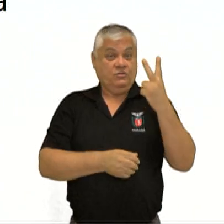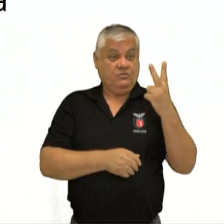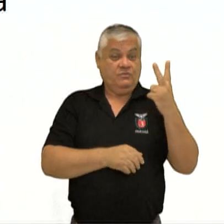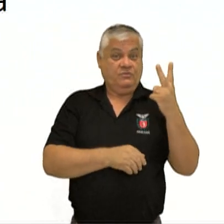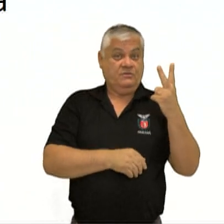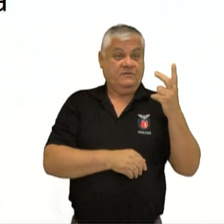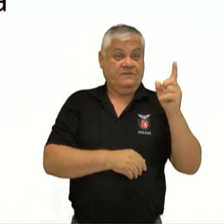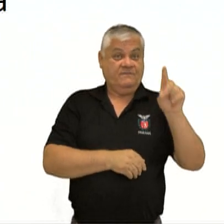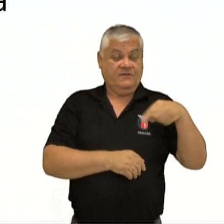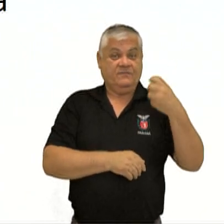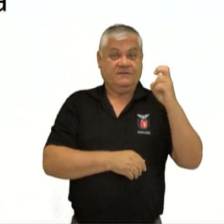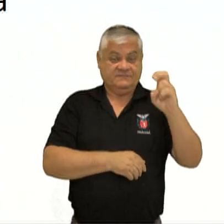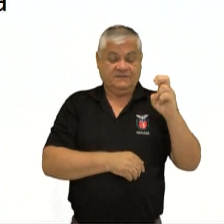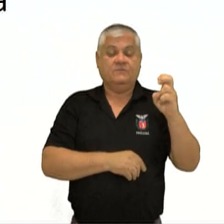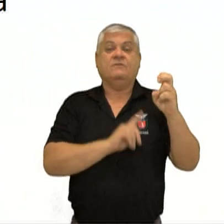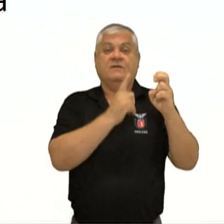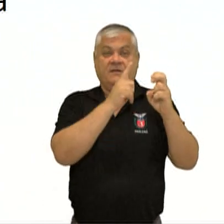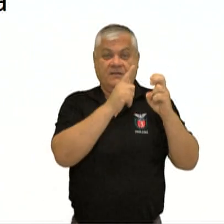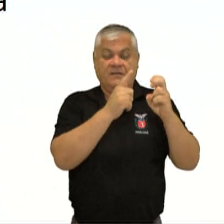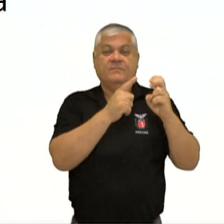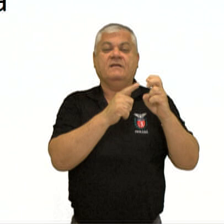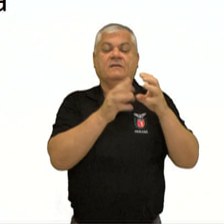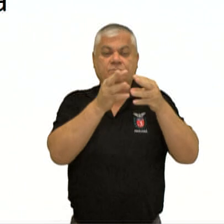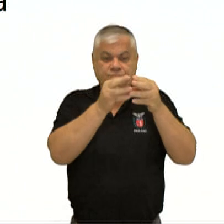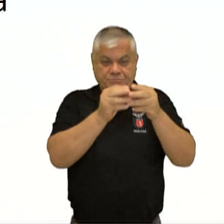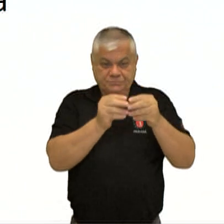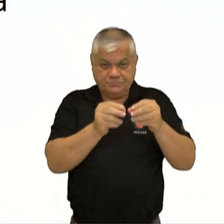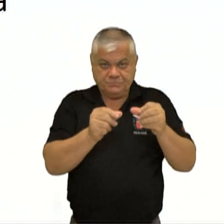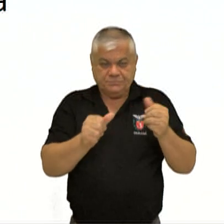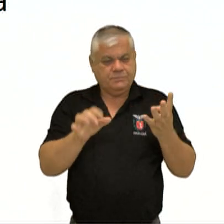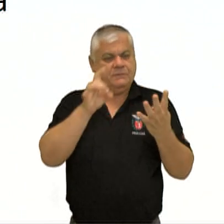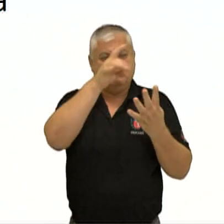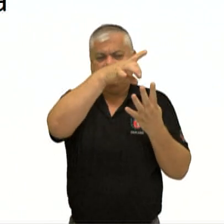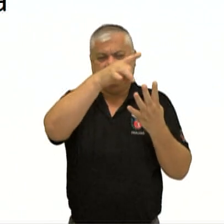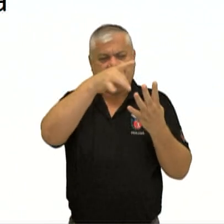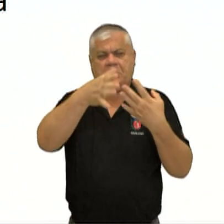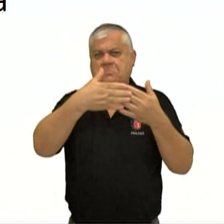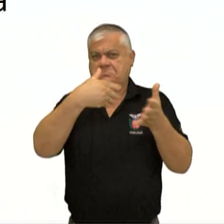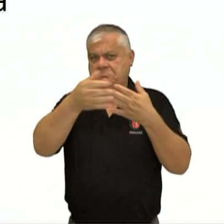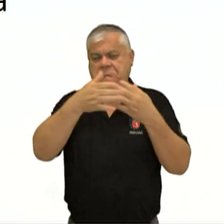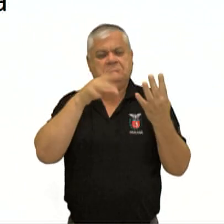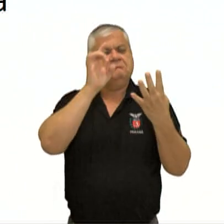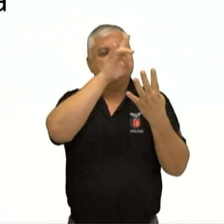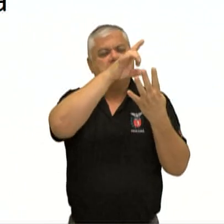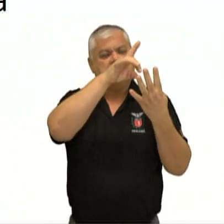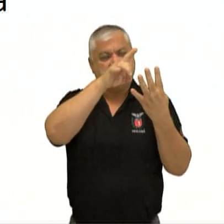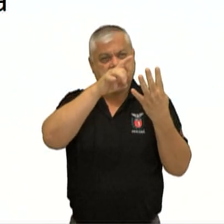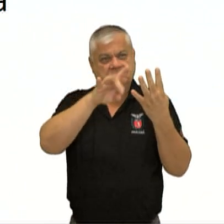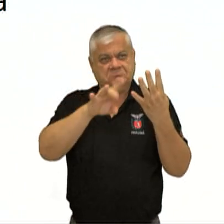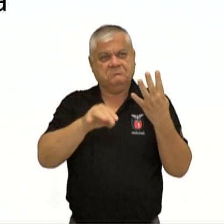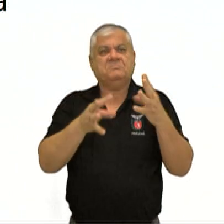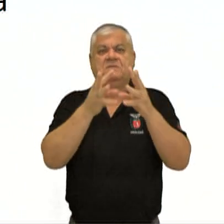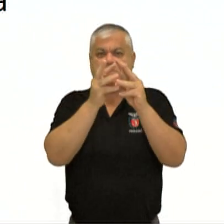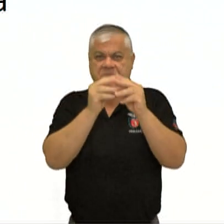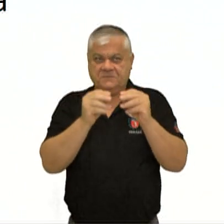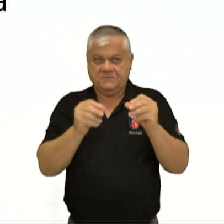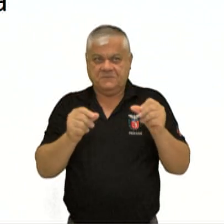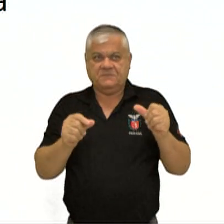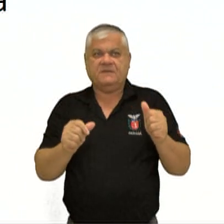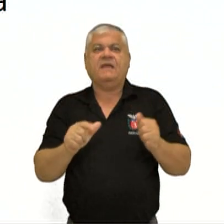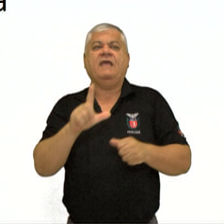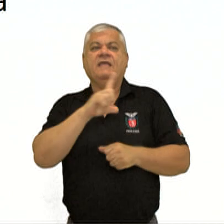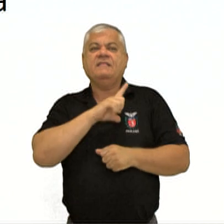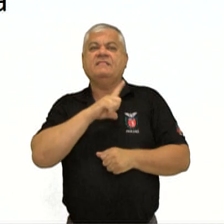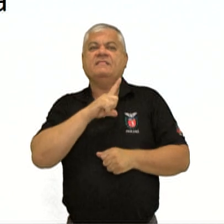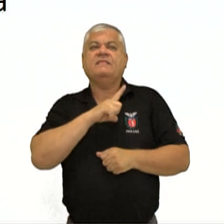2,5 gramas de sal dissolvido em qualquer tubo onde houver mais do que 2,5 de sal adicionado, haverá